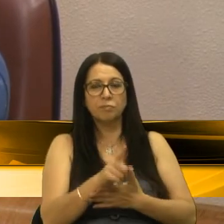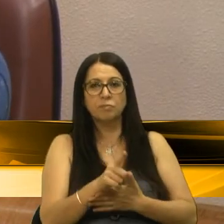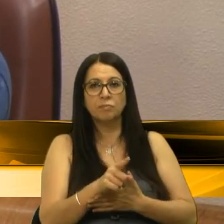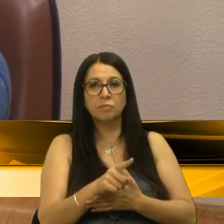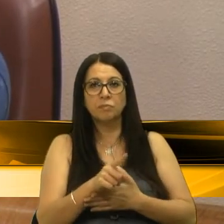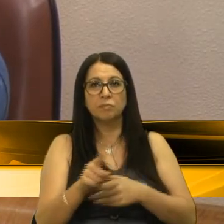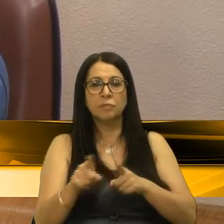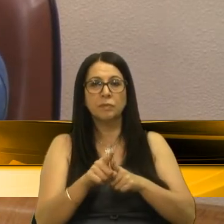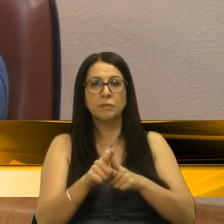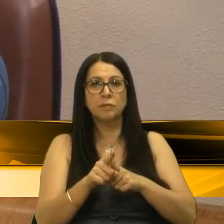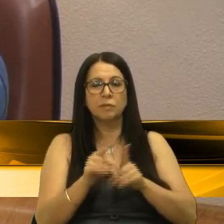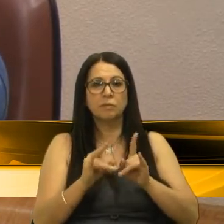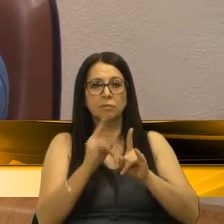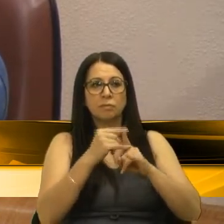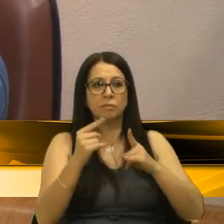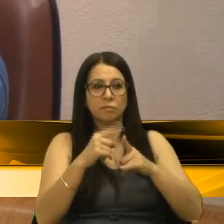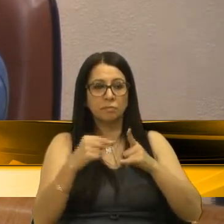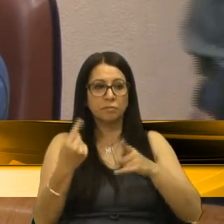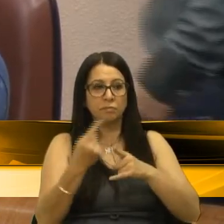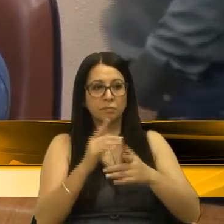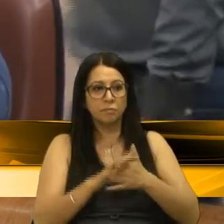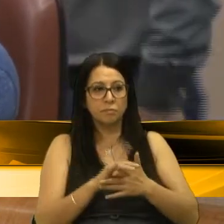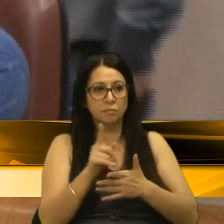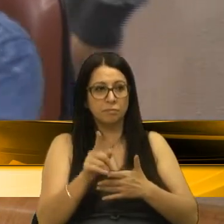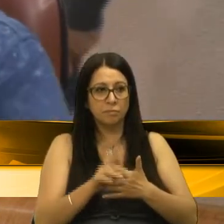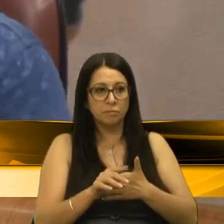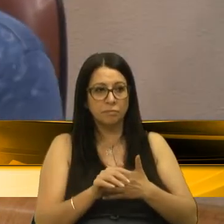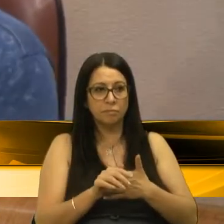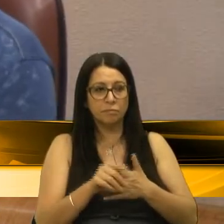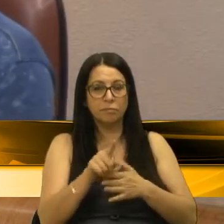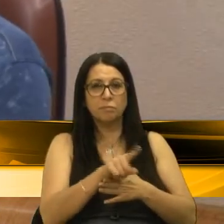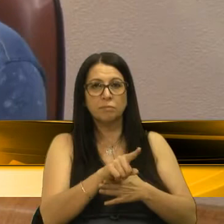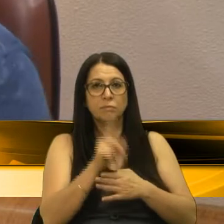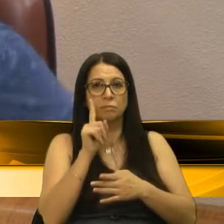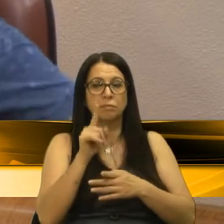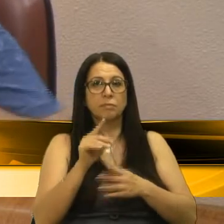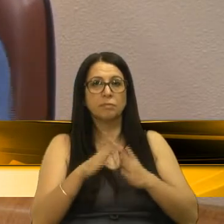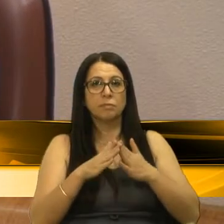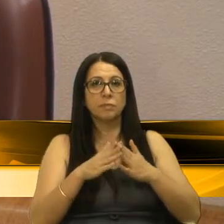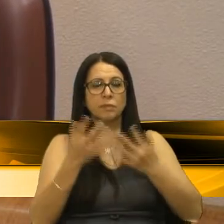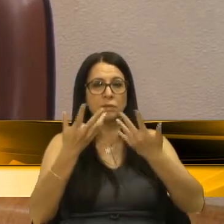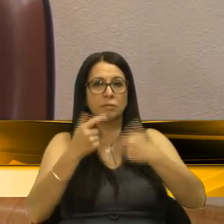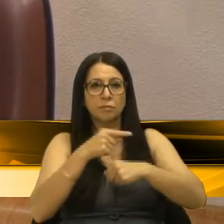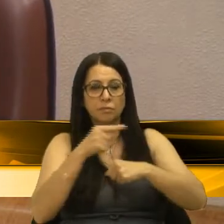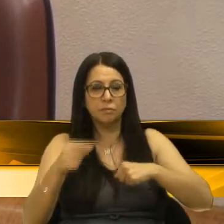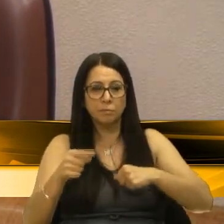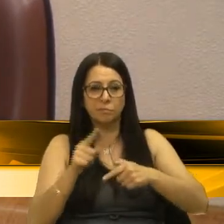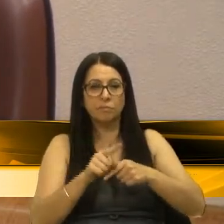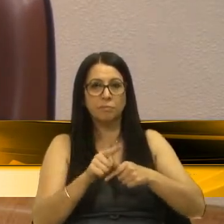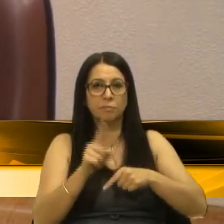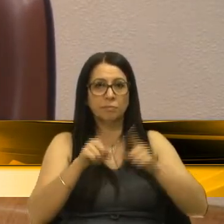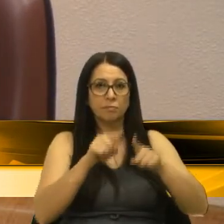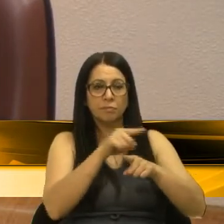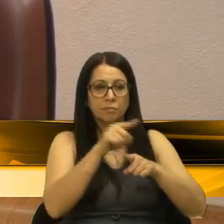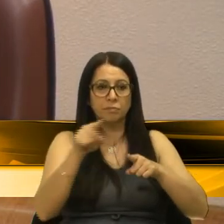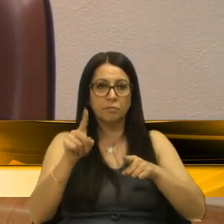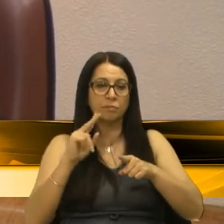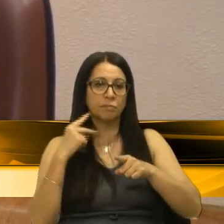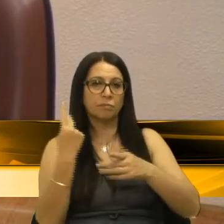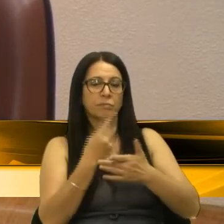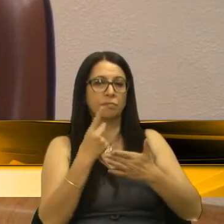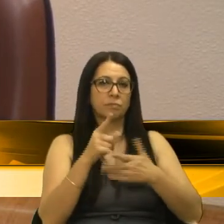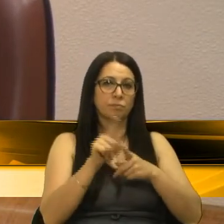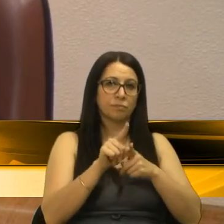uma mesma edificação serão expedidas separadamente para cada uma das atividades. Inciso 1º, a licença e funcionamento de cada atividade exercida no condomínio poderá